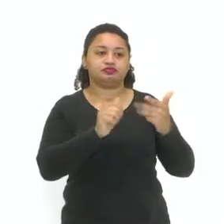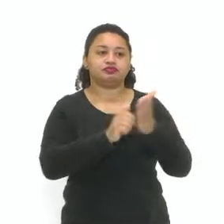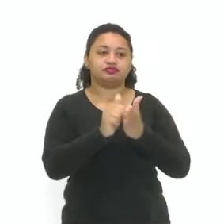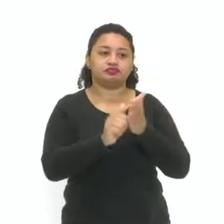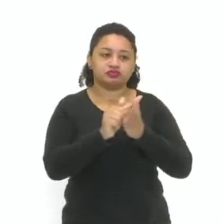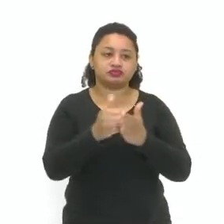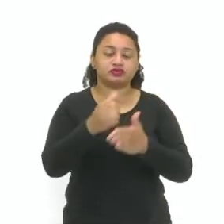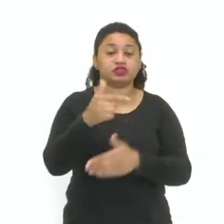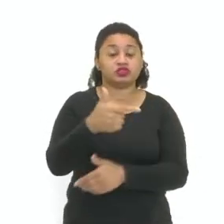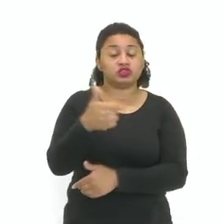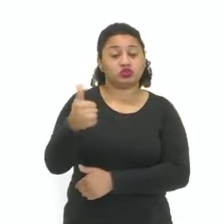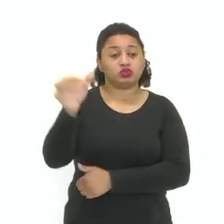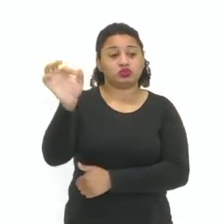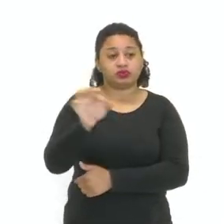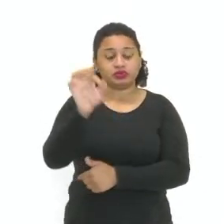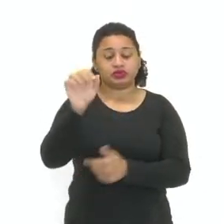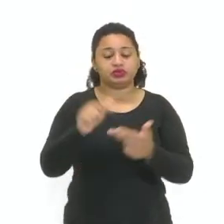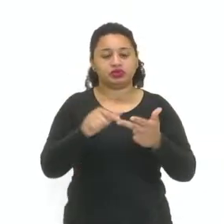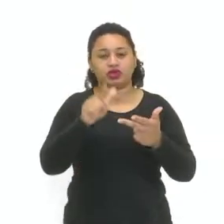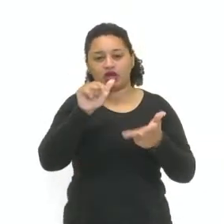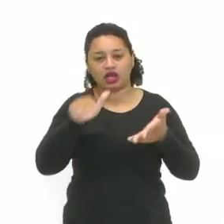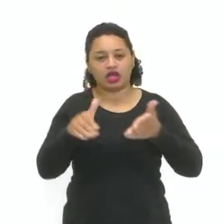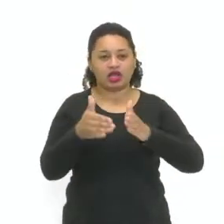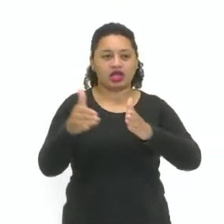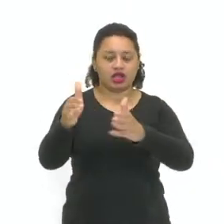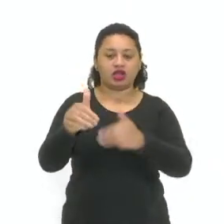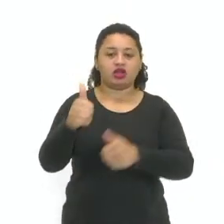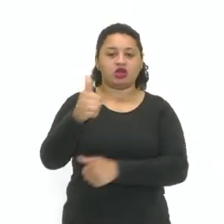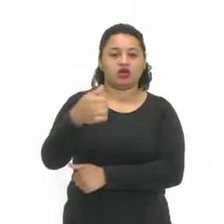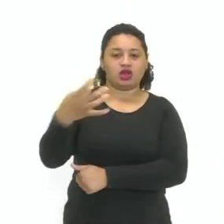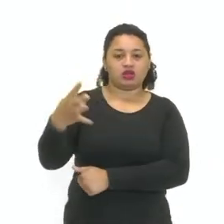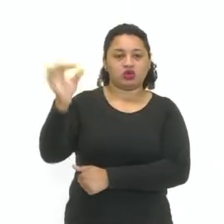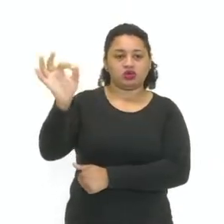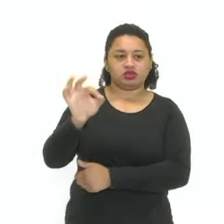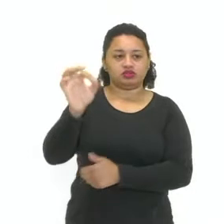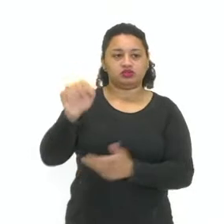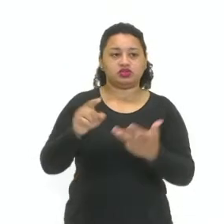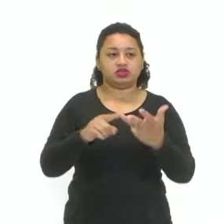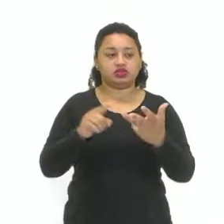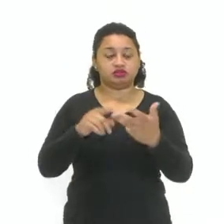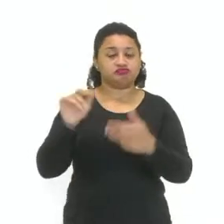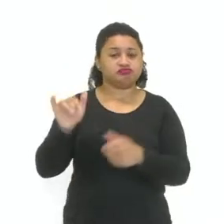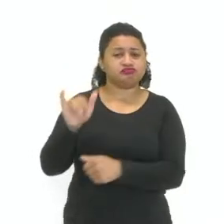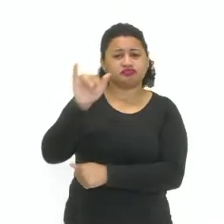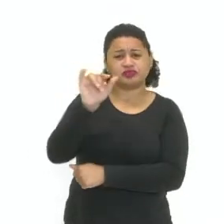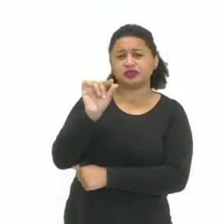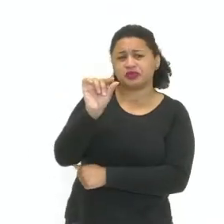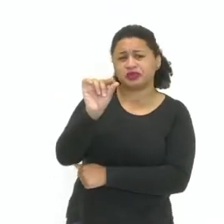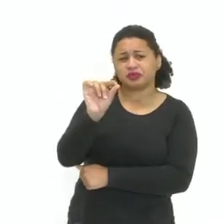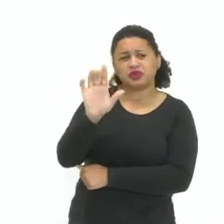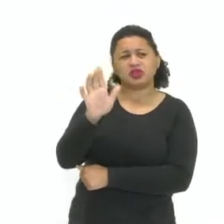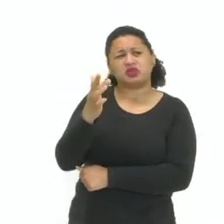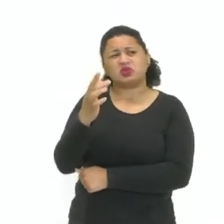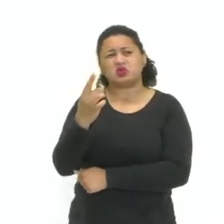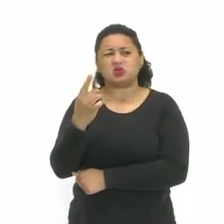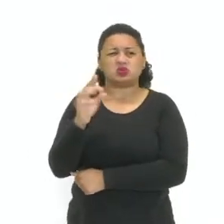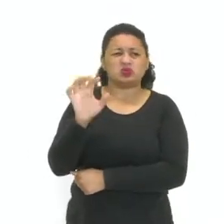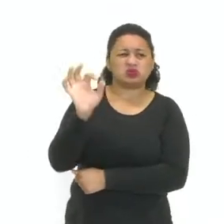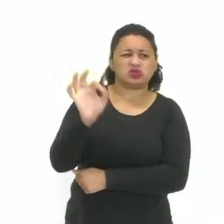temos aí o transporte aquaviário, 14%. Aerovias, então, é muito pouquinho até o